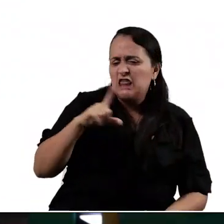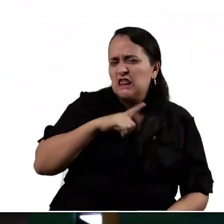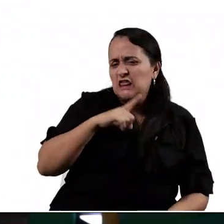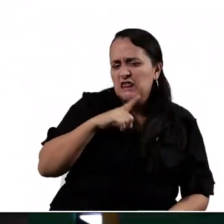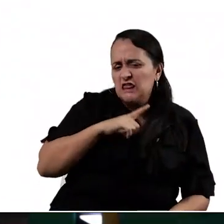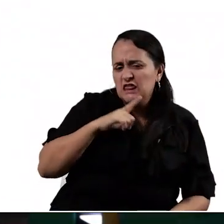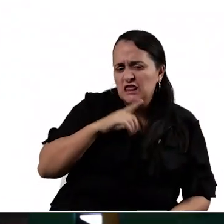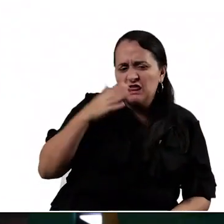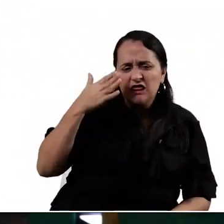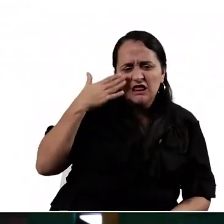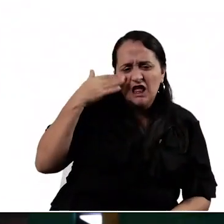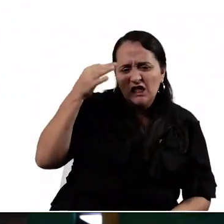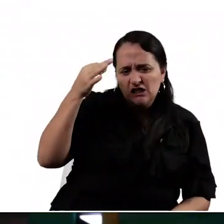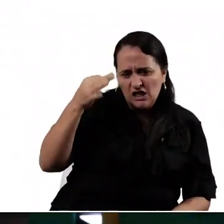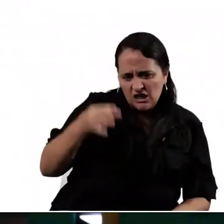acertei